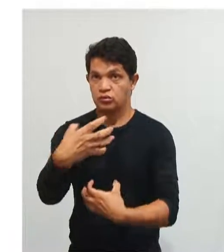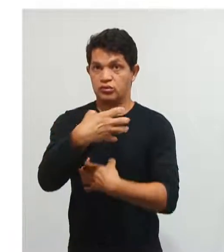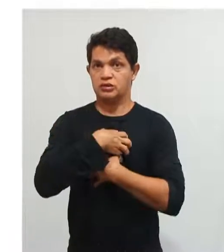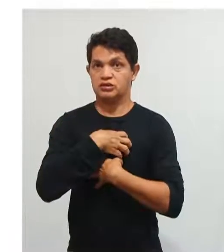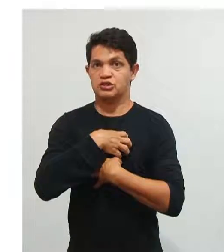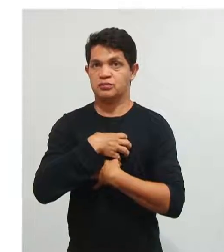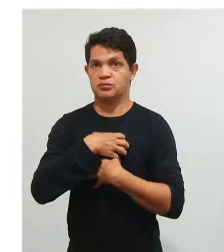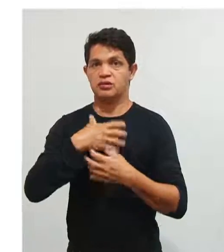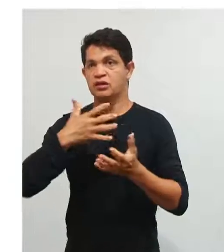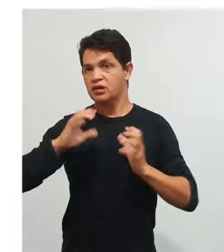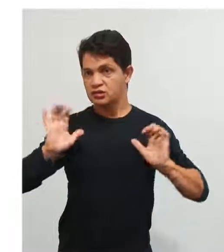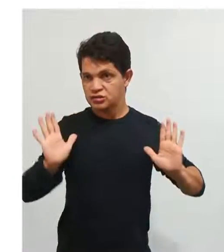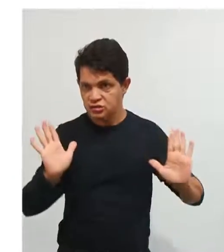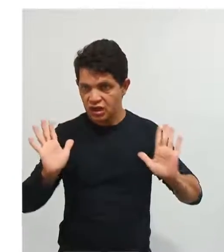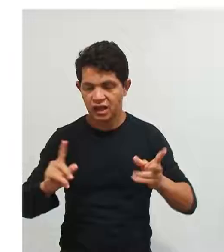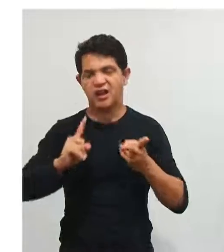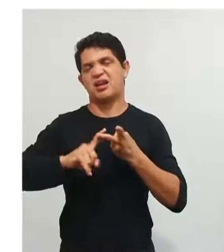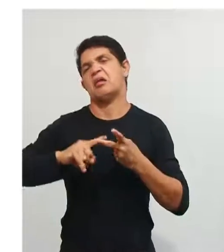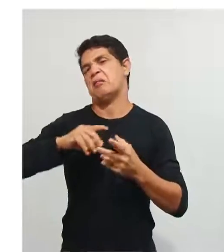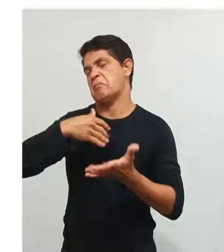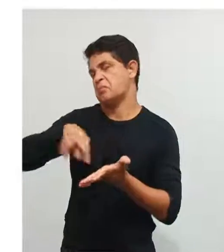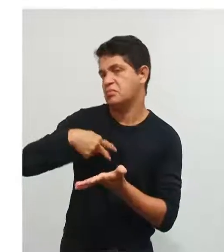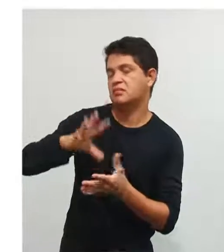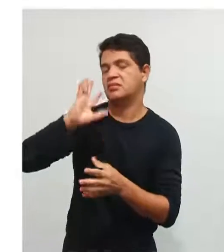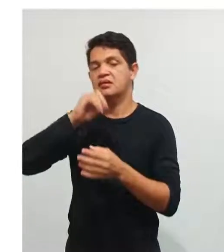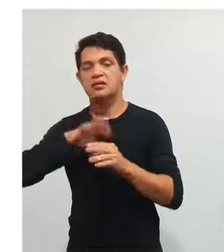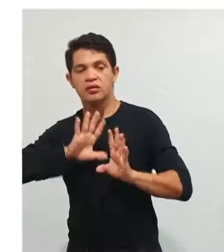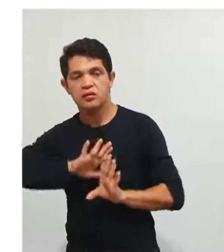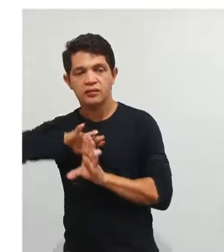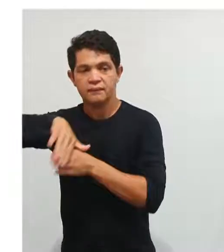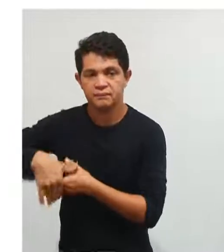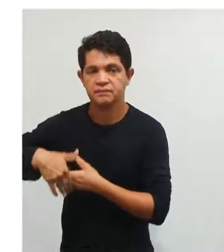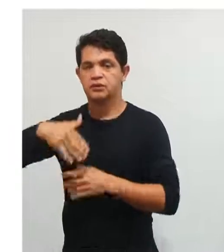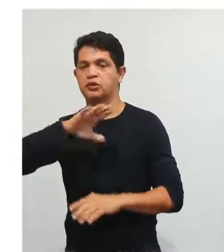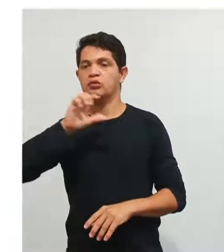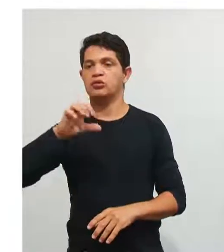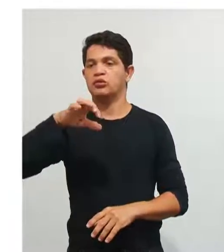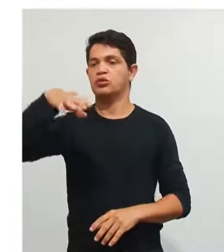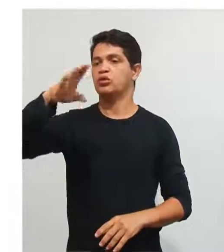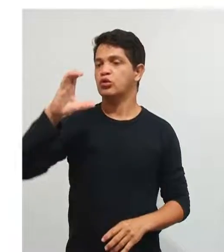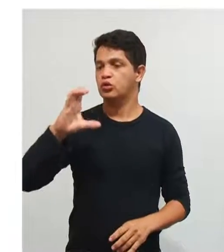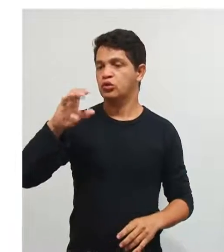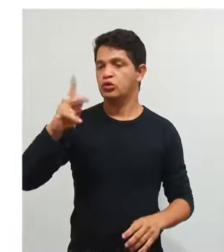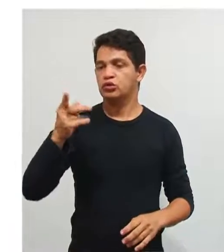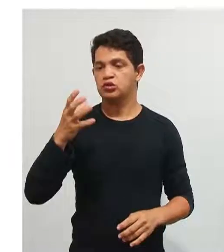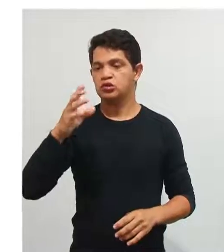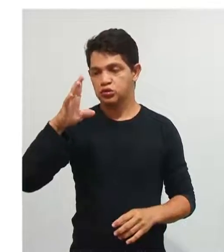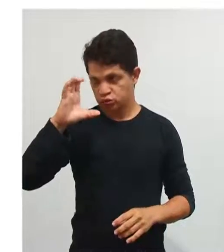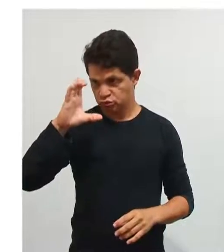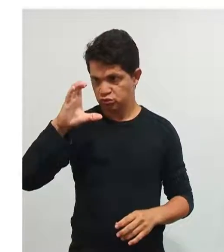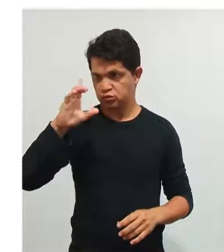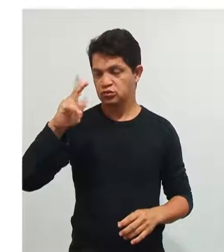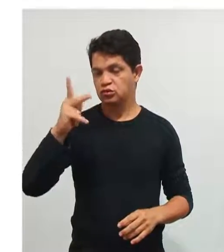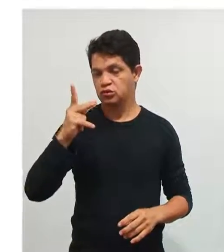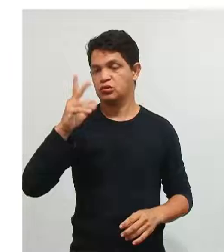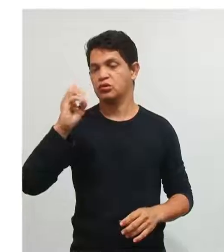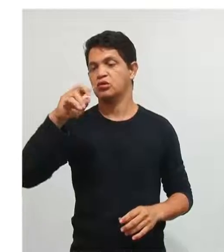axé music. Vamos para o choro. Surgiu no Rio de Janeiro, nos